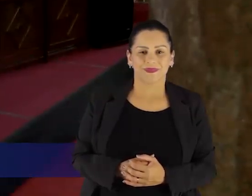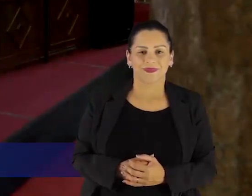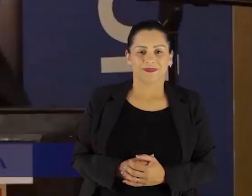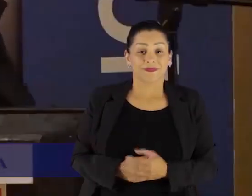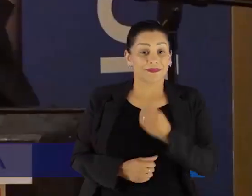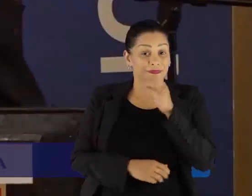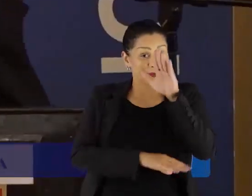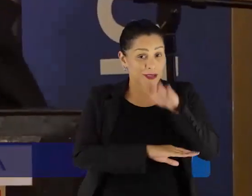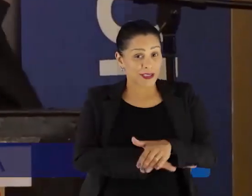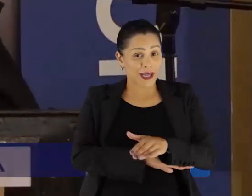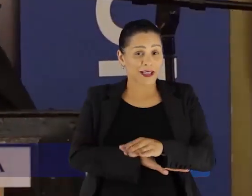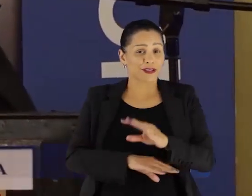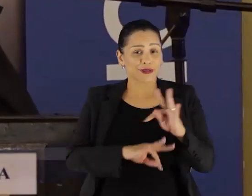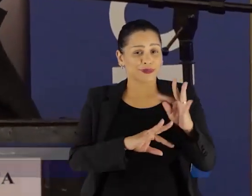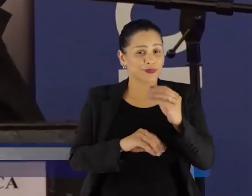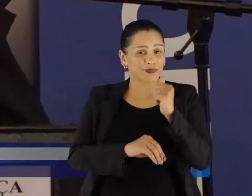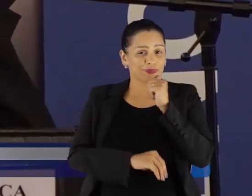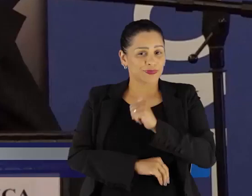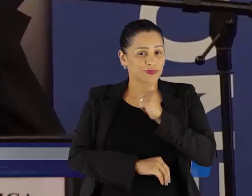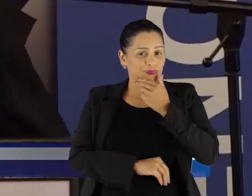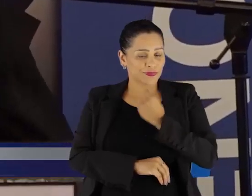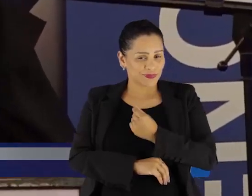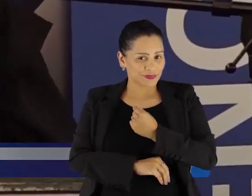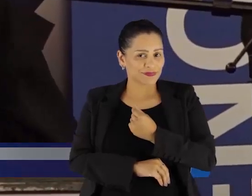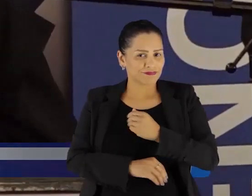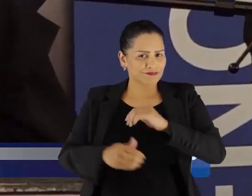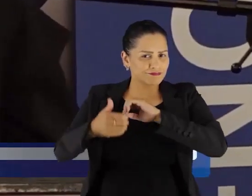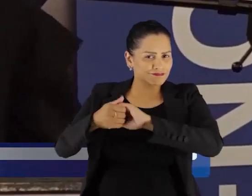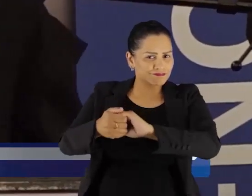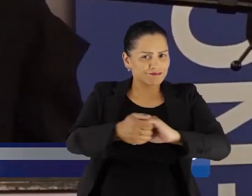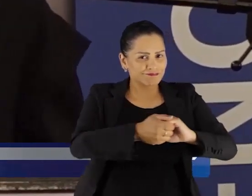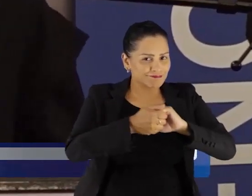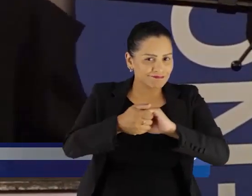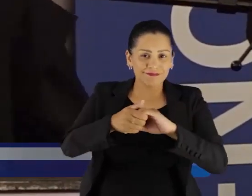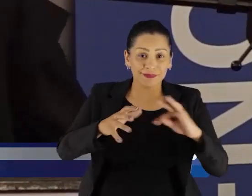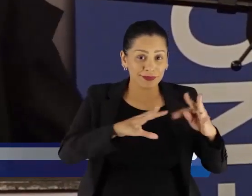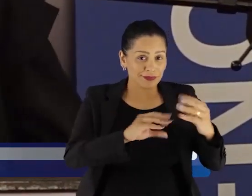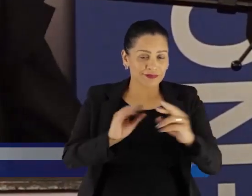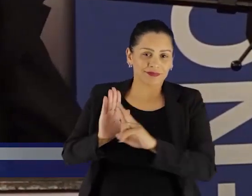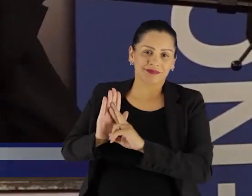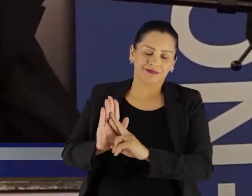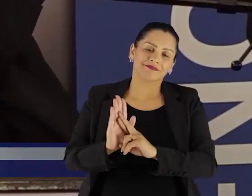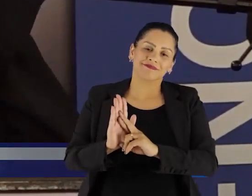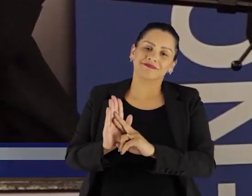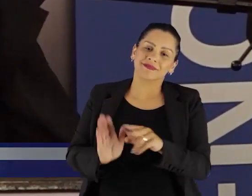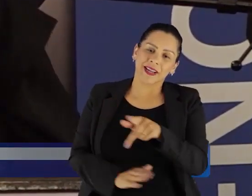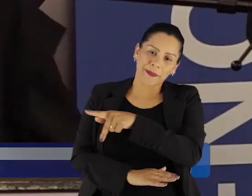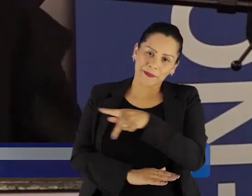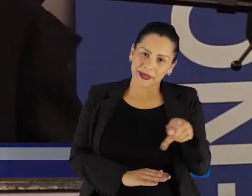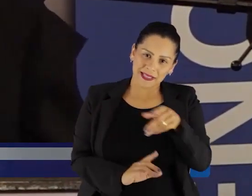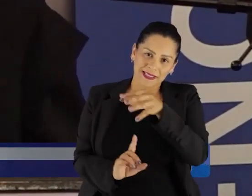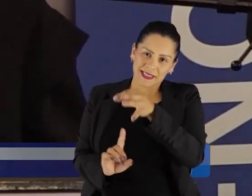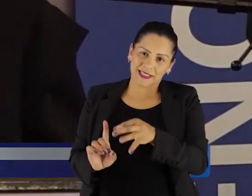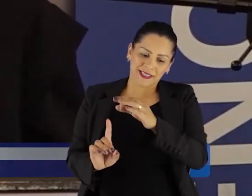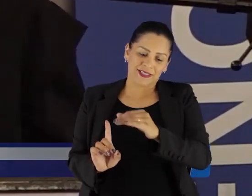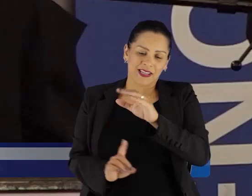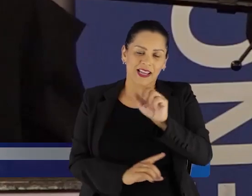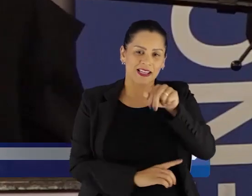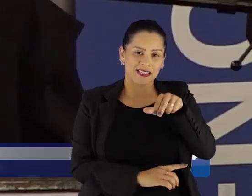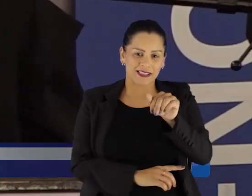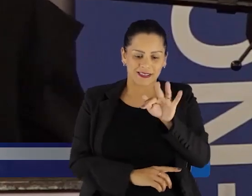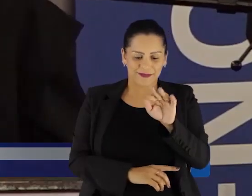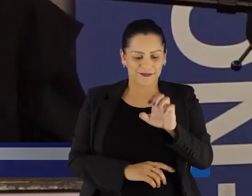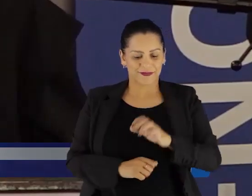Oi boa tarde a todos e todos eu cumprimento e saldo a todos na pessoa dos embargador Presidente Ricardo anafe